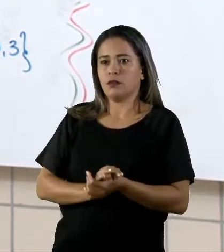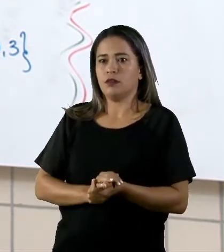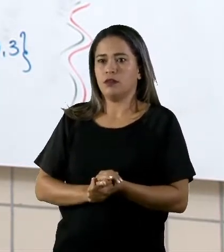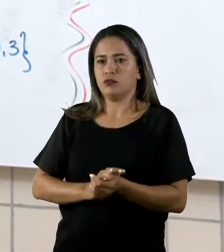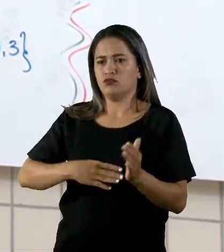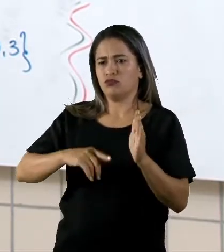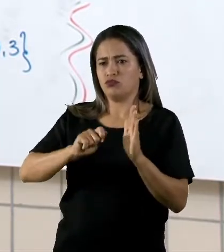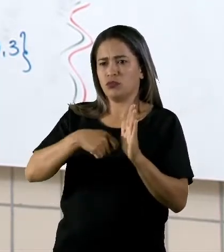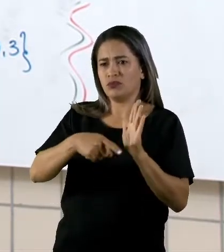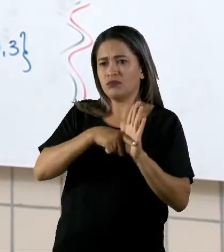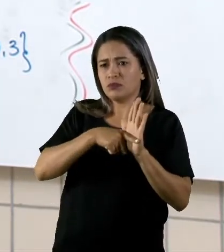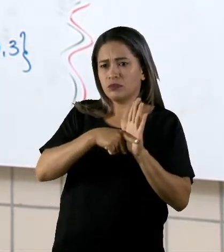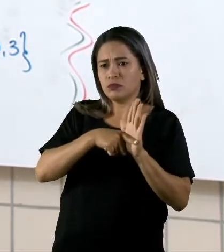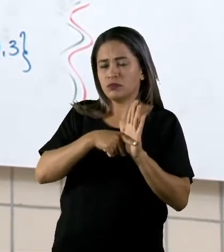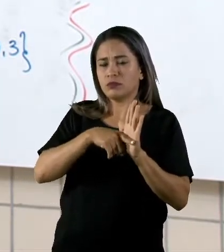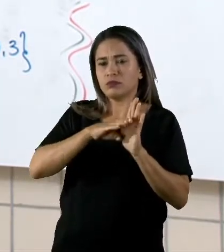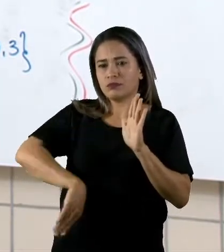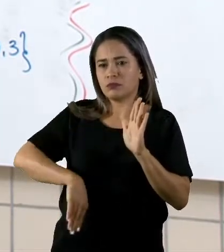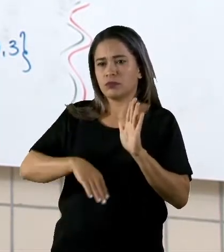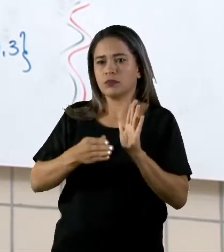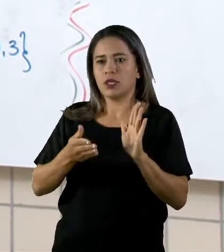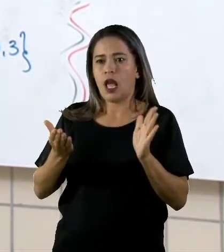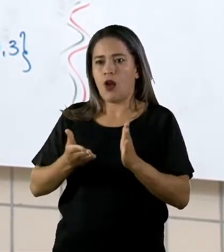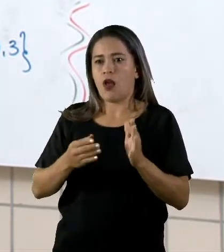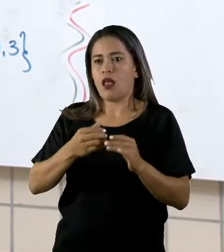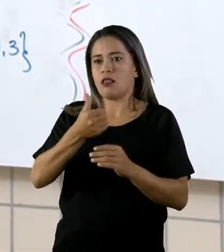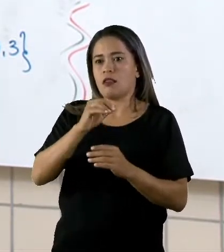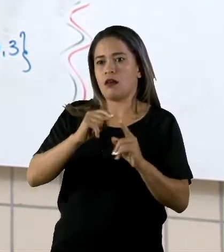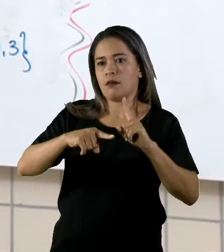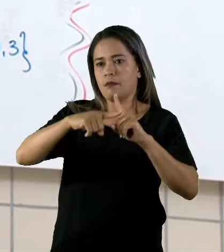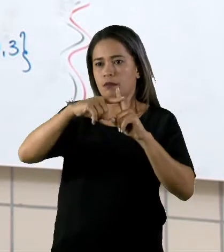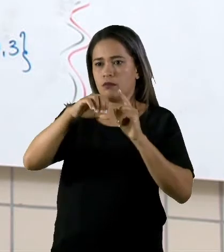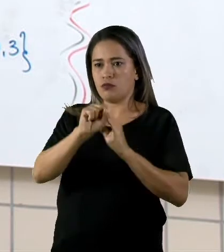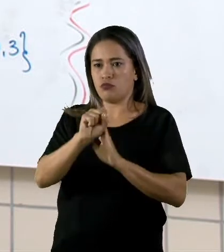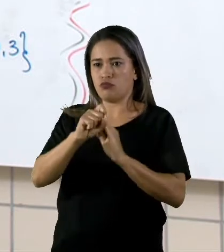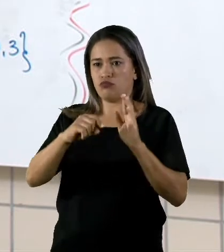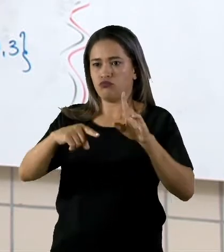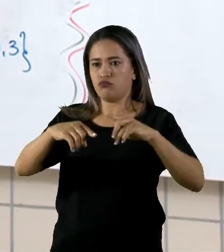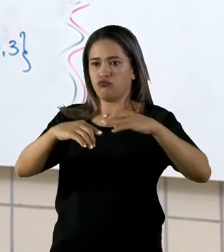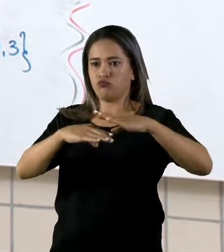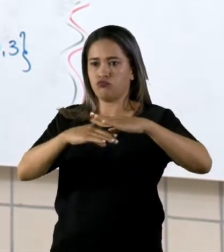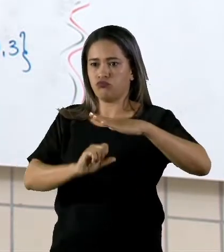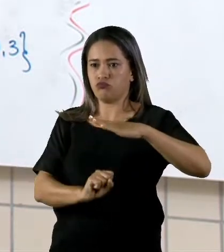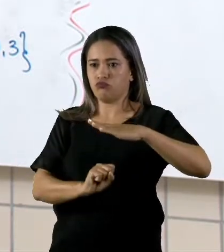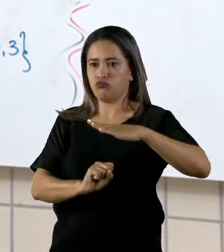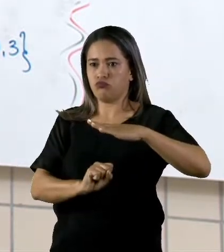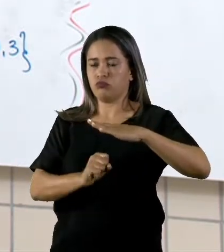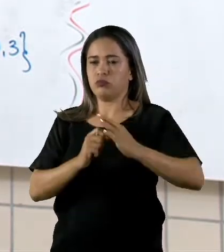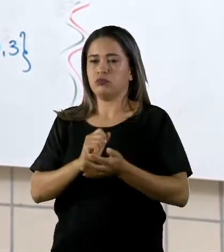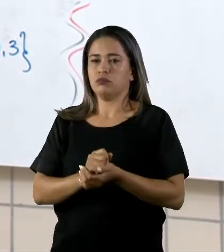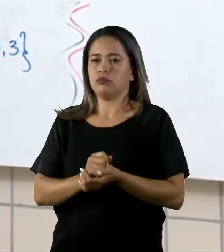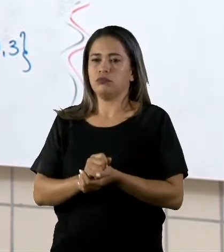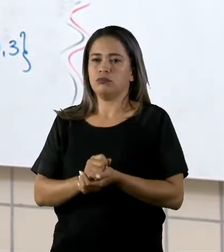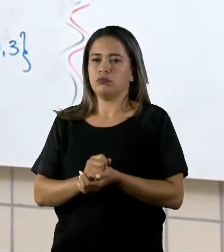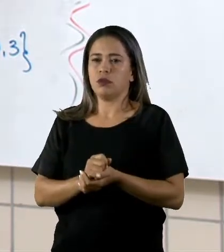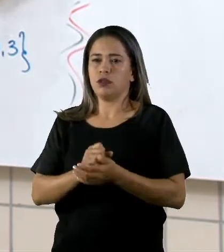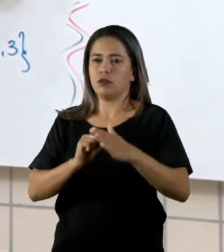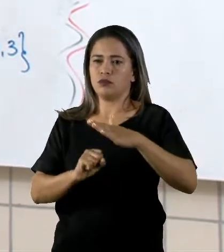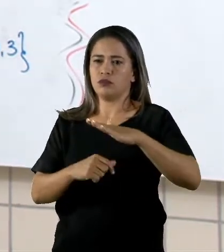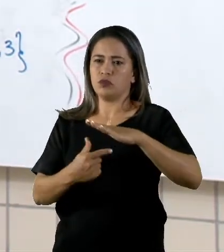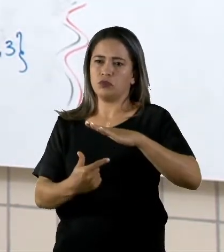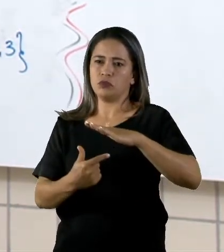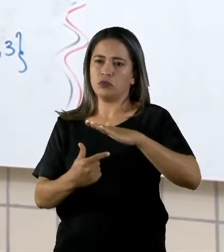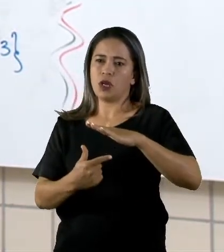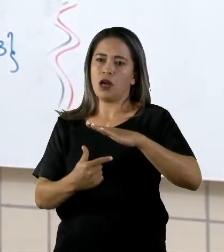sinal de menos. Eu teria 10 mais 8 sobre 2. 10 mais 8 são 18, sobre 2